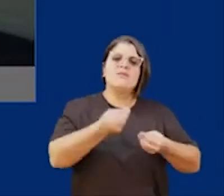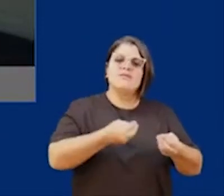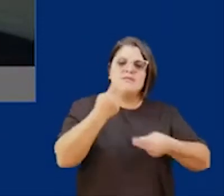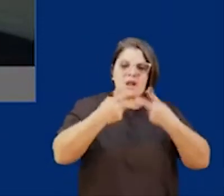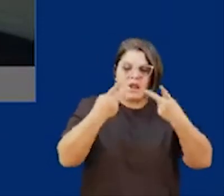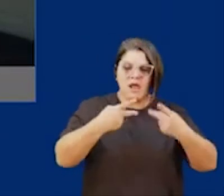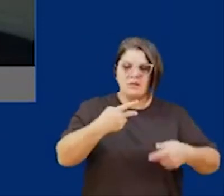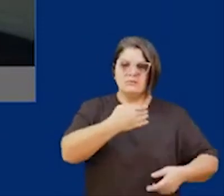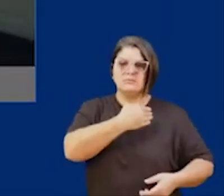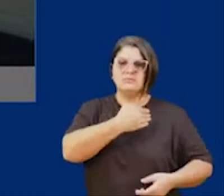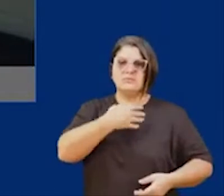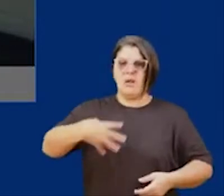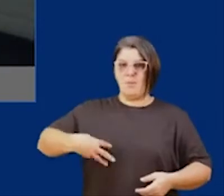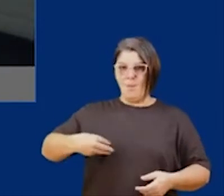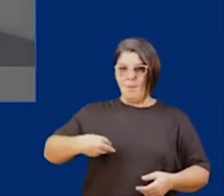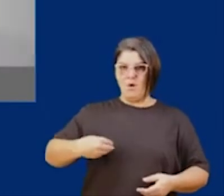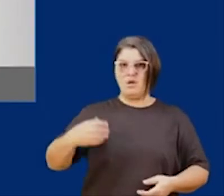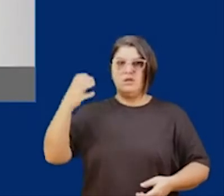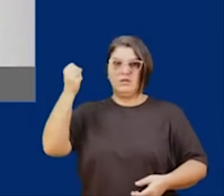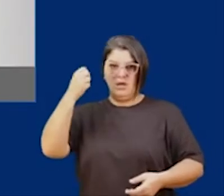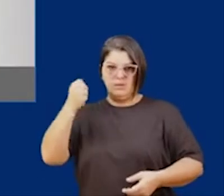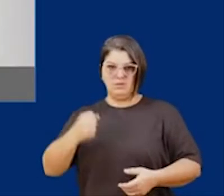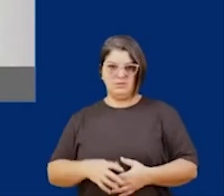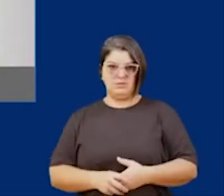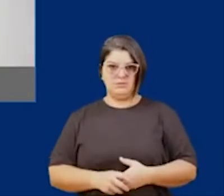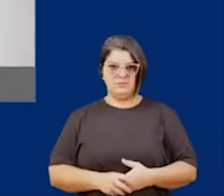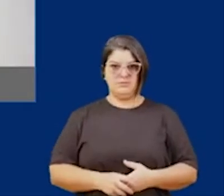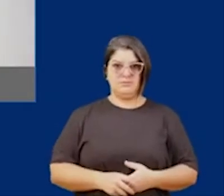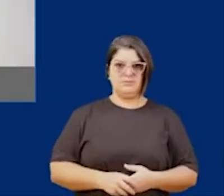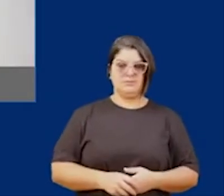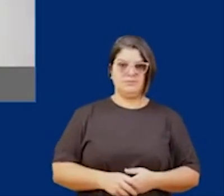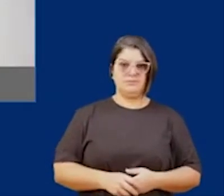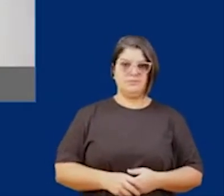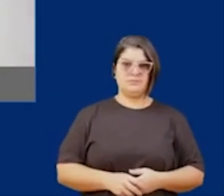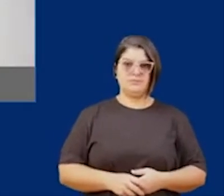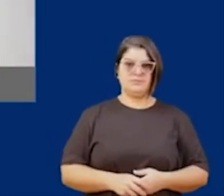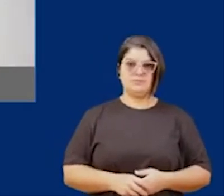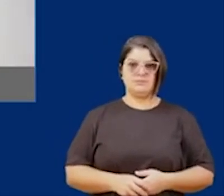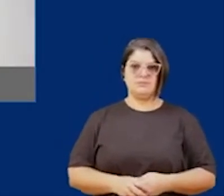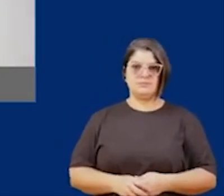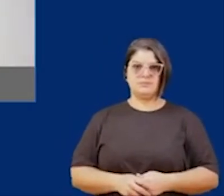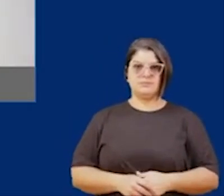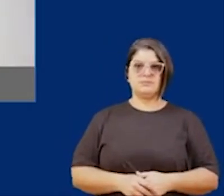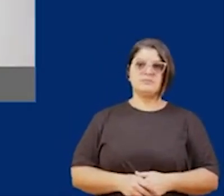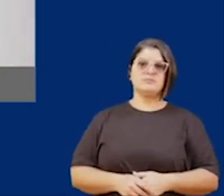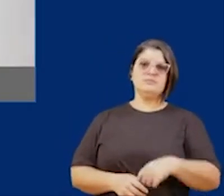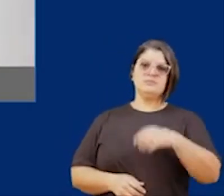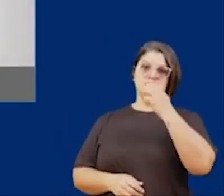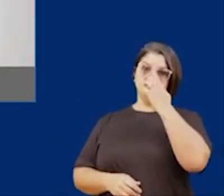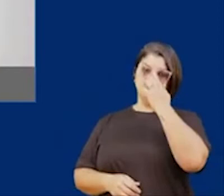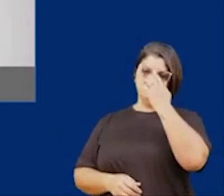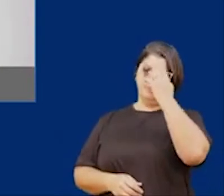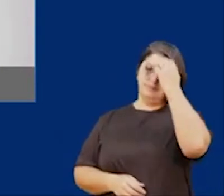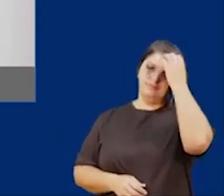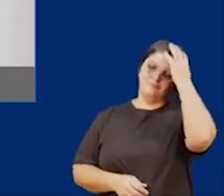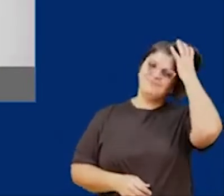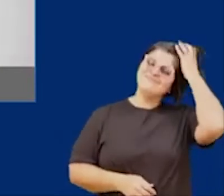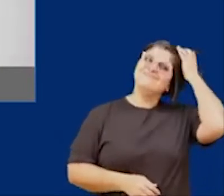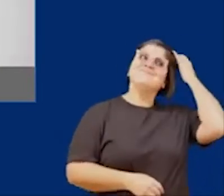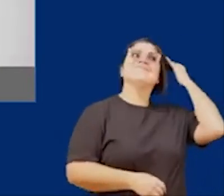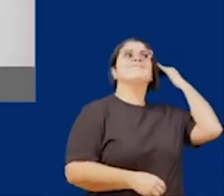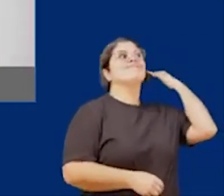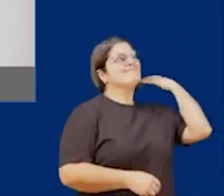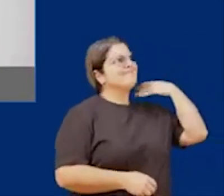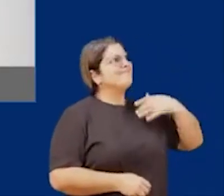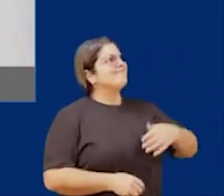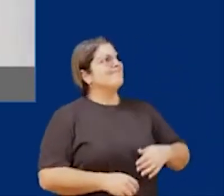aleitamento? Olha só, Não